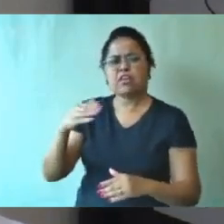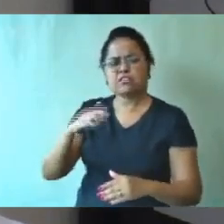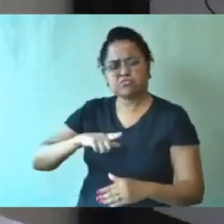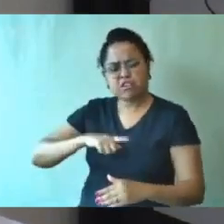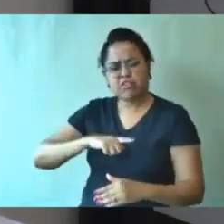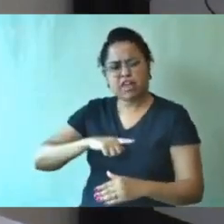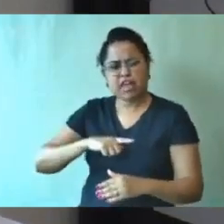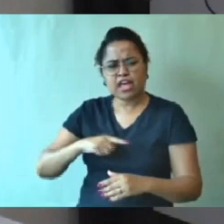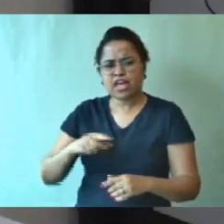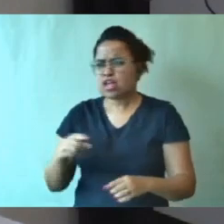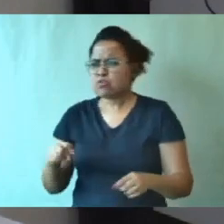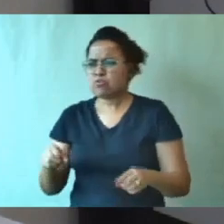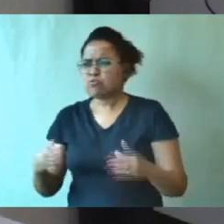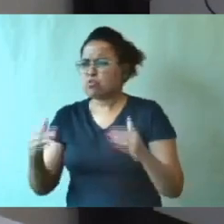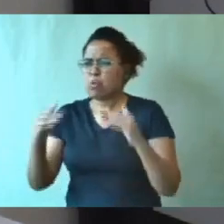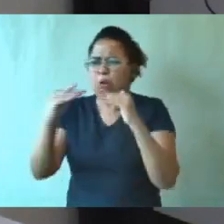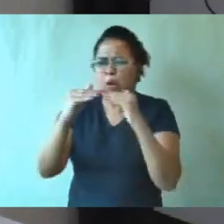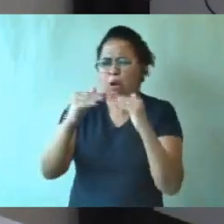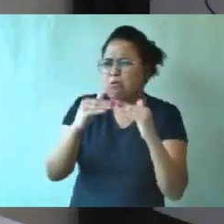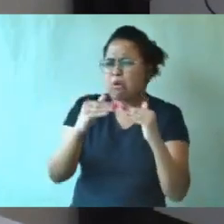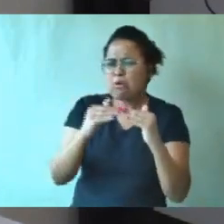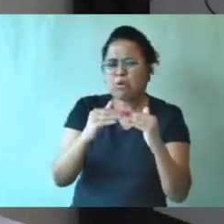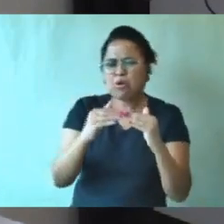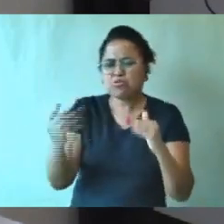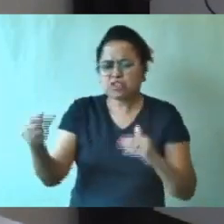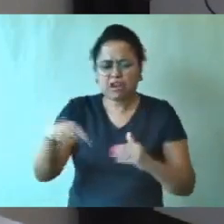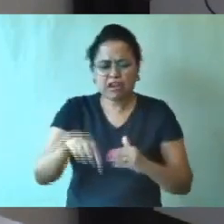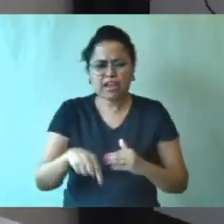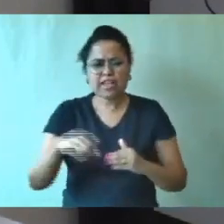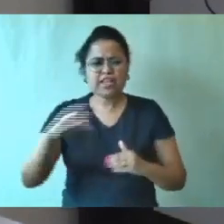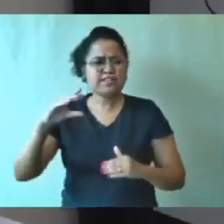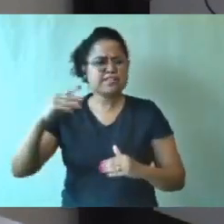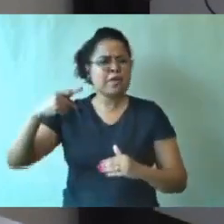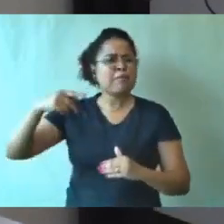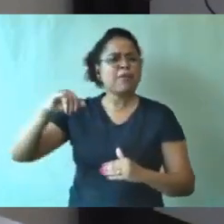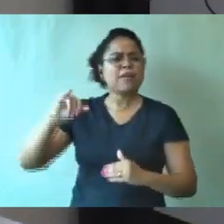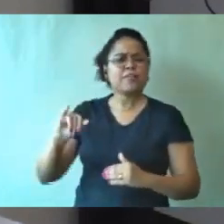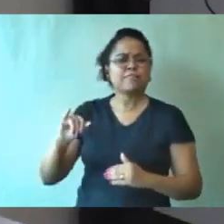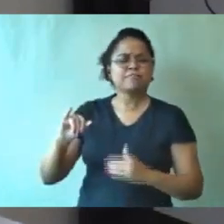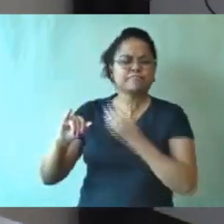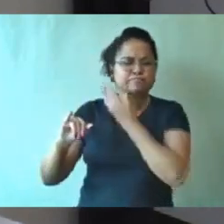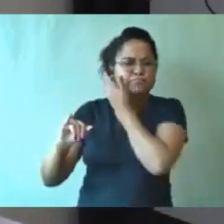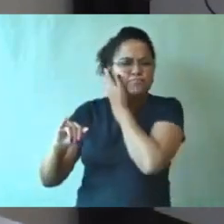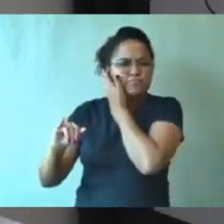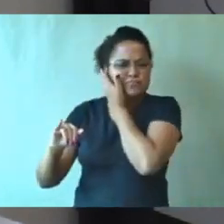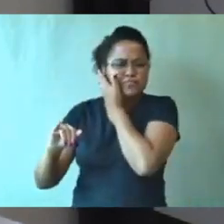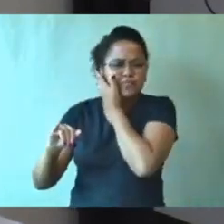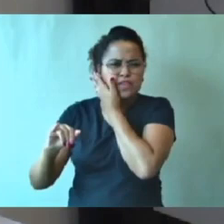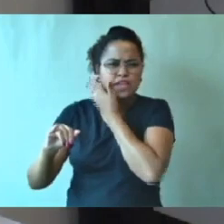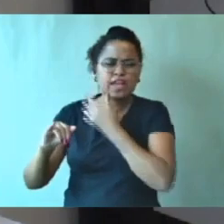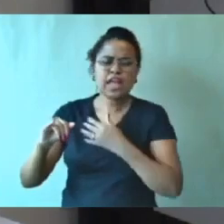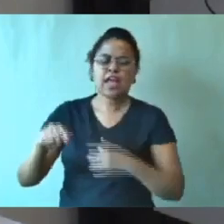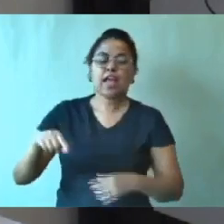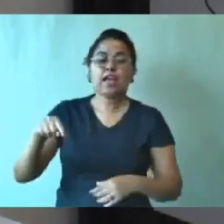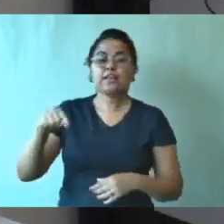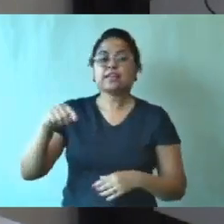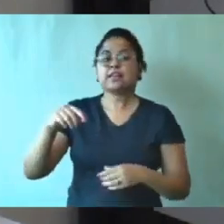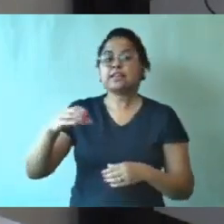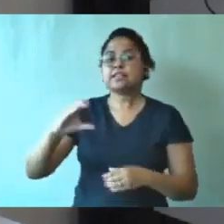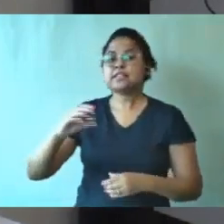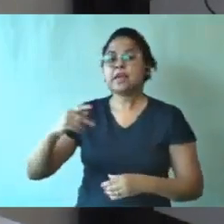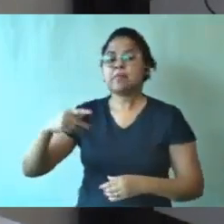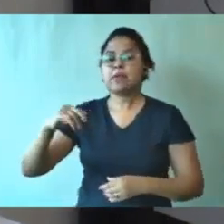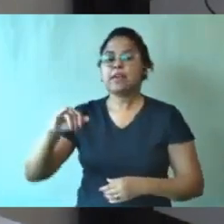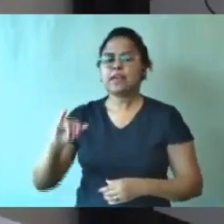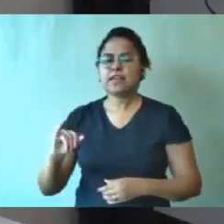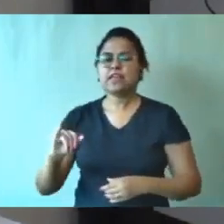chegaram para a gente nessa CPI. E essa CPI, senhor Rubens Leas, é a CPI da qualidade dos ônibus sem